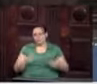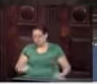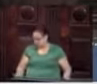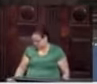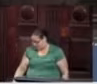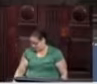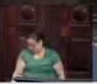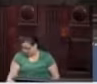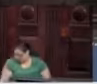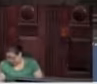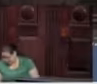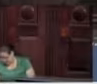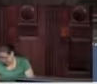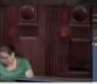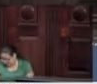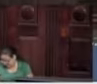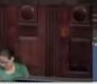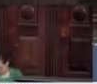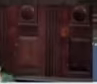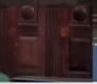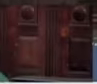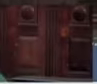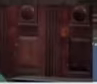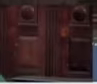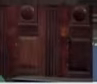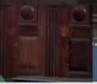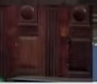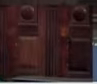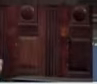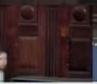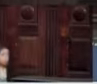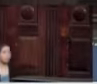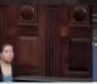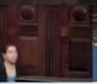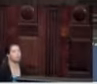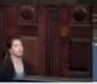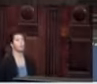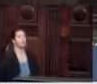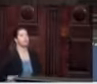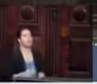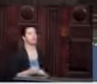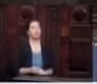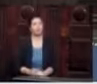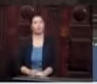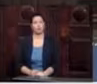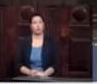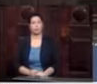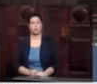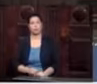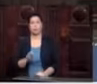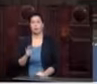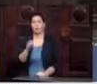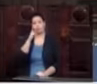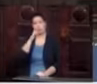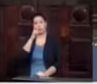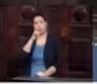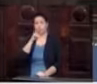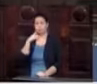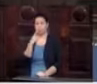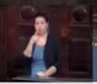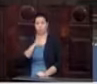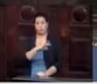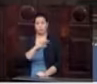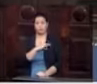FEComércio vai deixar de financiar. Mas, para realizar o policiamento ostensivo, houve